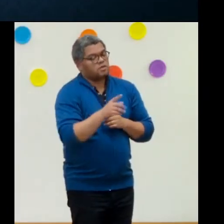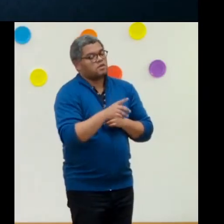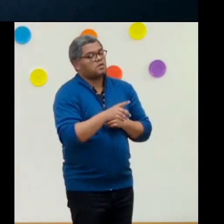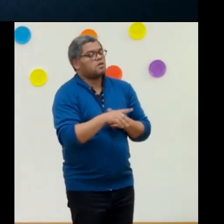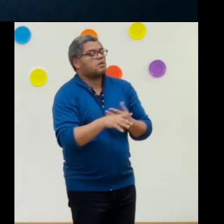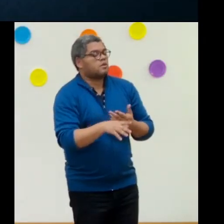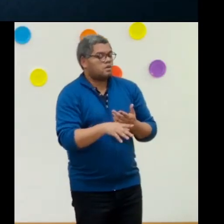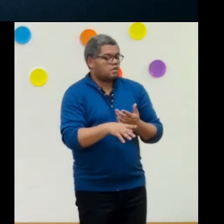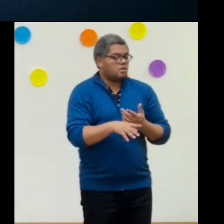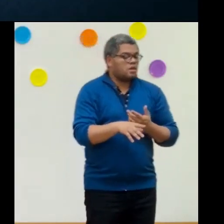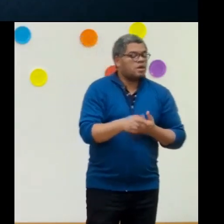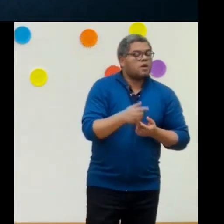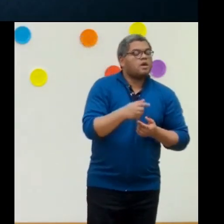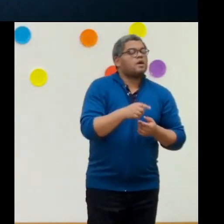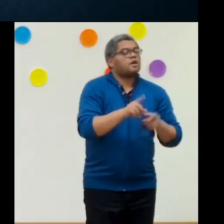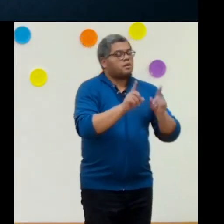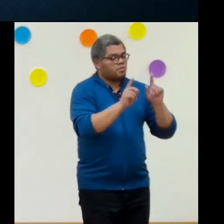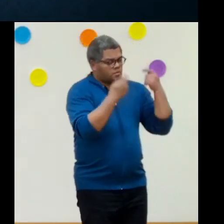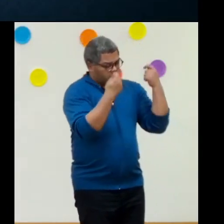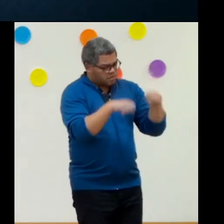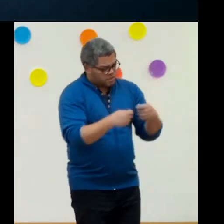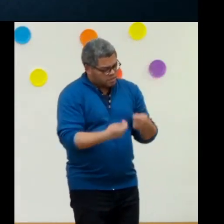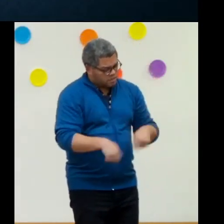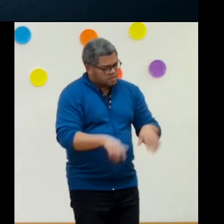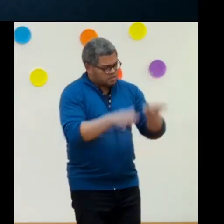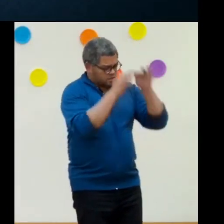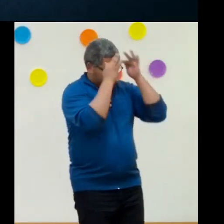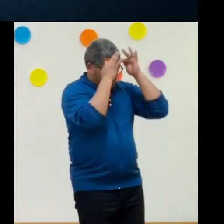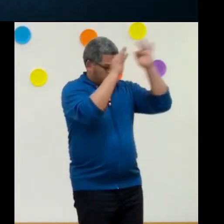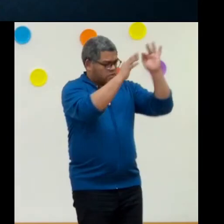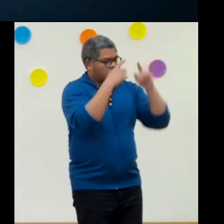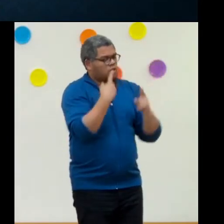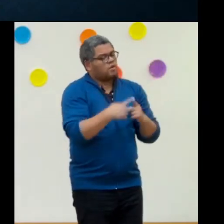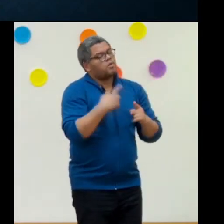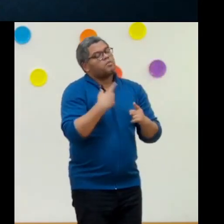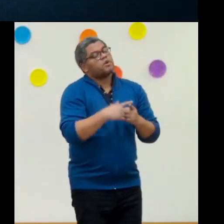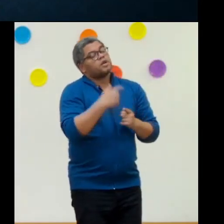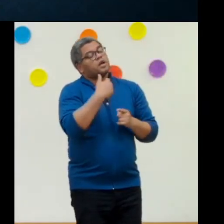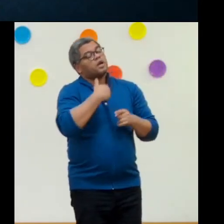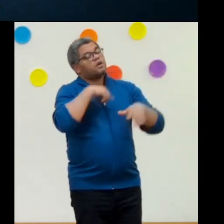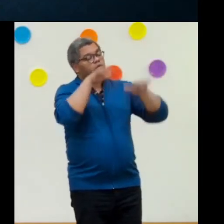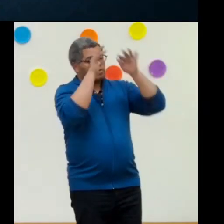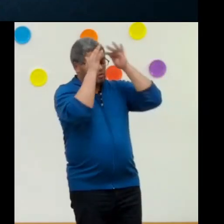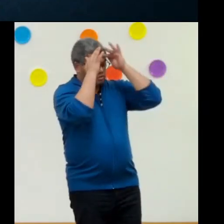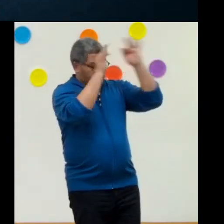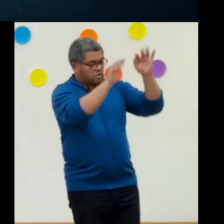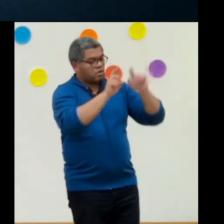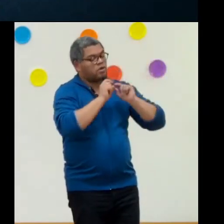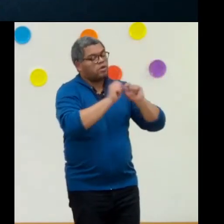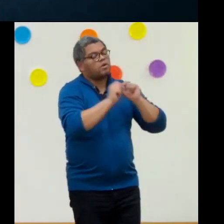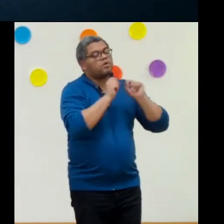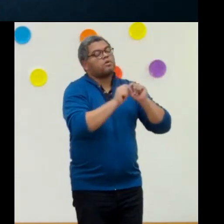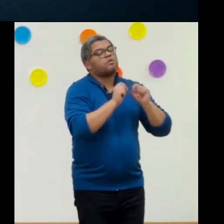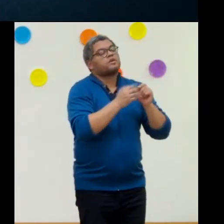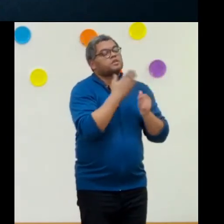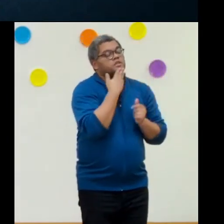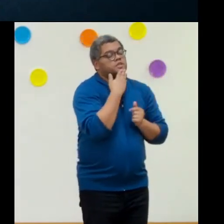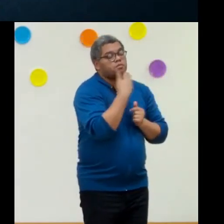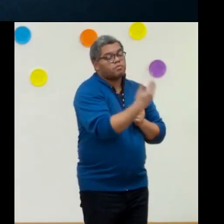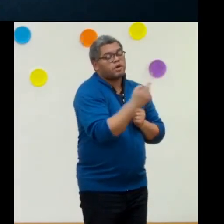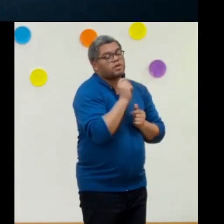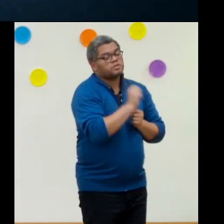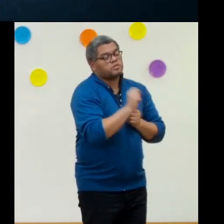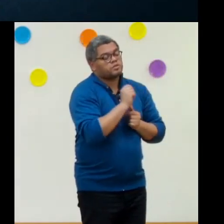infiéis, porque eu não sou infiel. Reflitam a mim. O que é exigido então é fidelidade no casamento. Cumpra